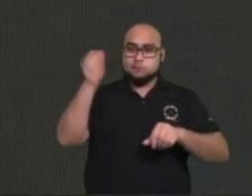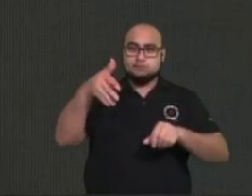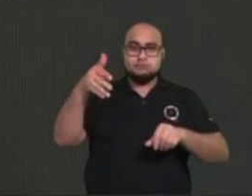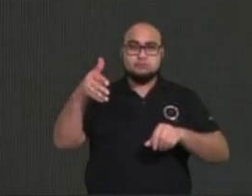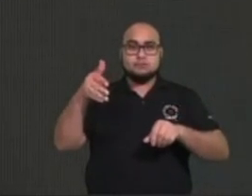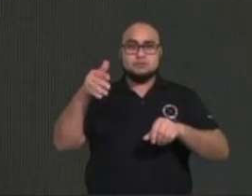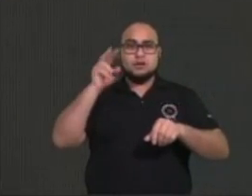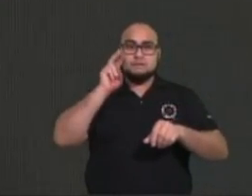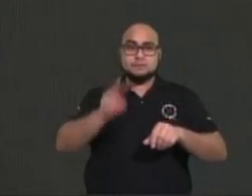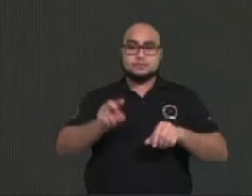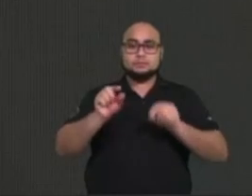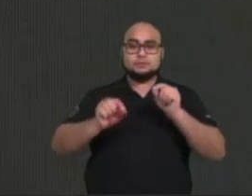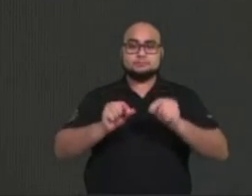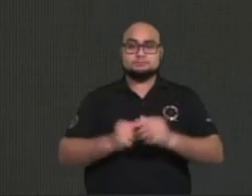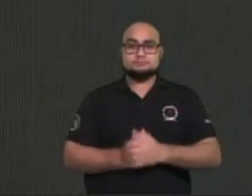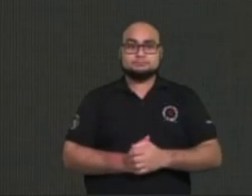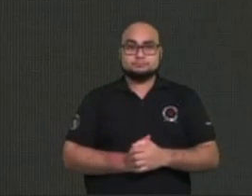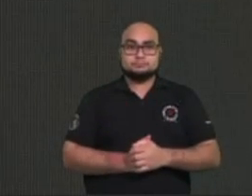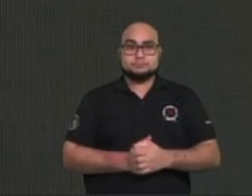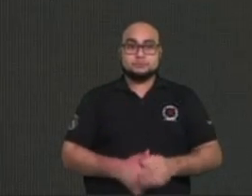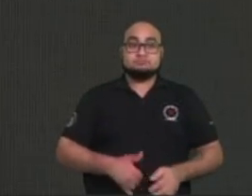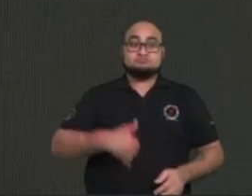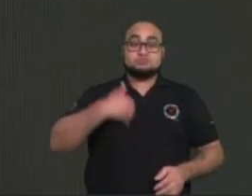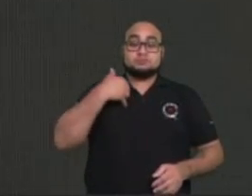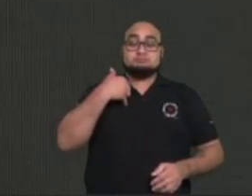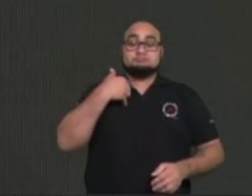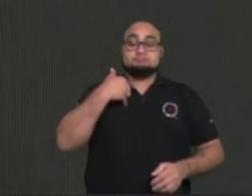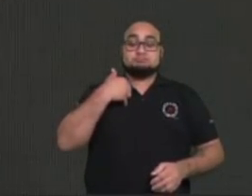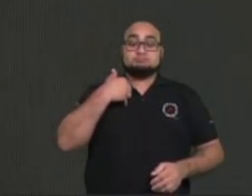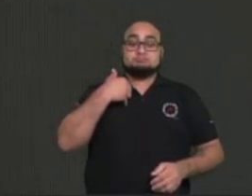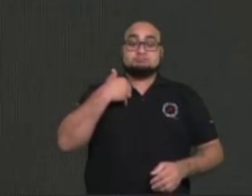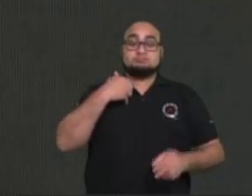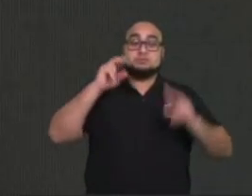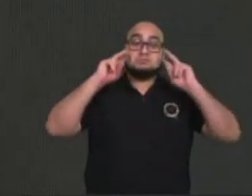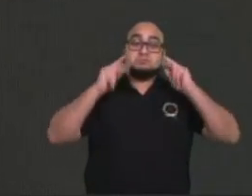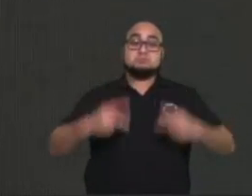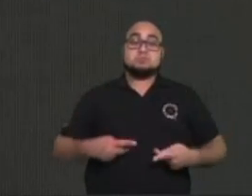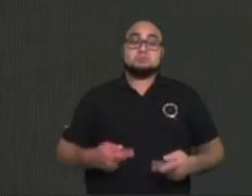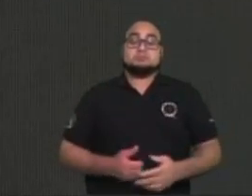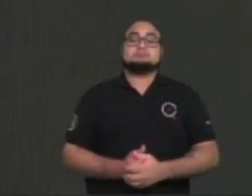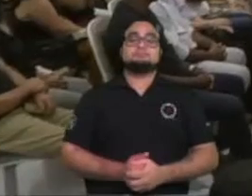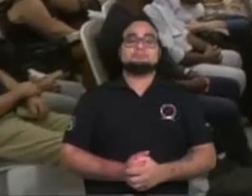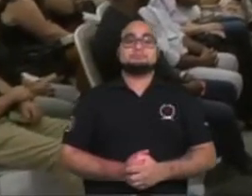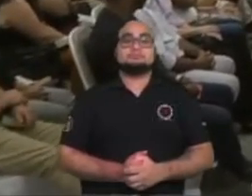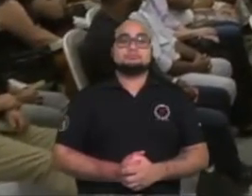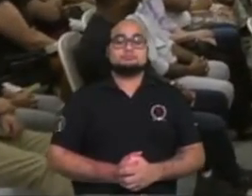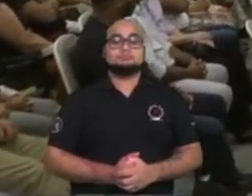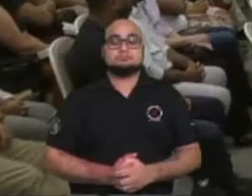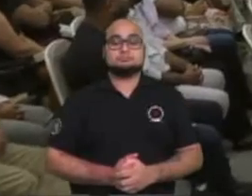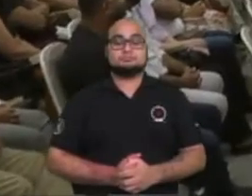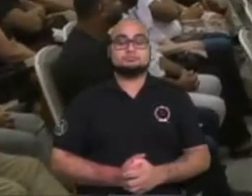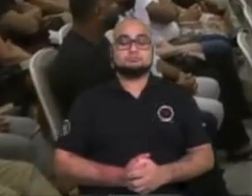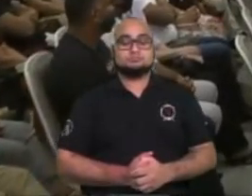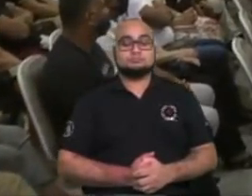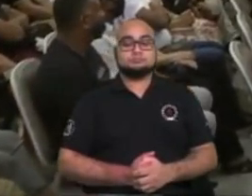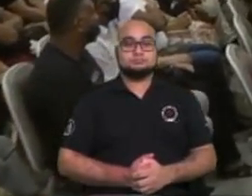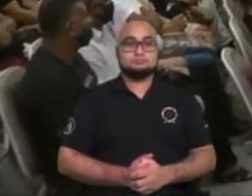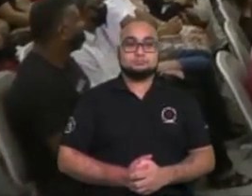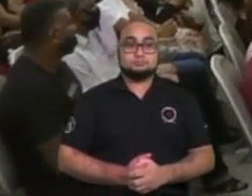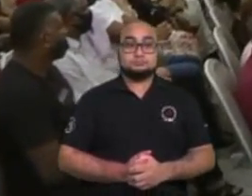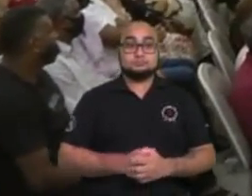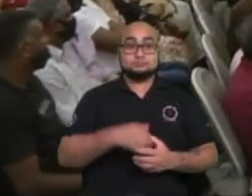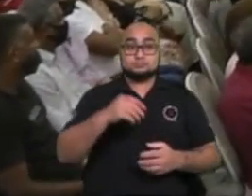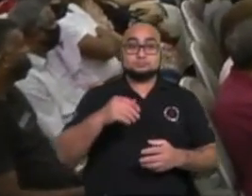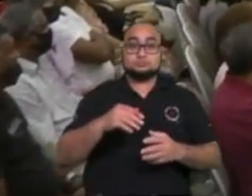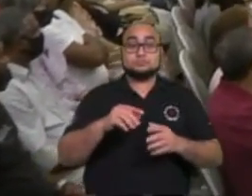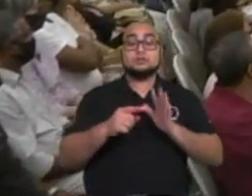a chover bué de idade do homem Esse é o homem pelo homem senhor de tudo em provérbios 6